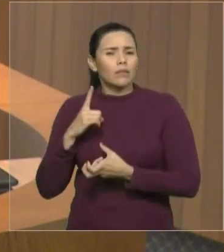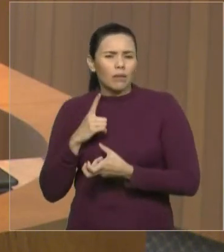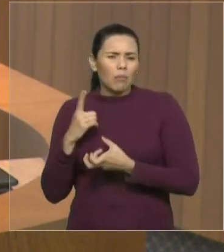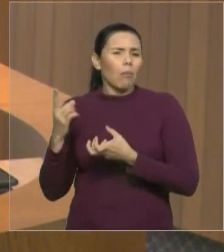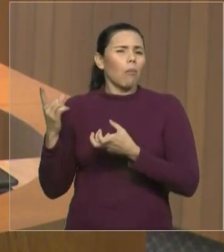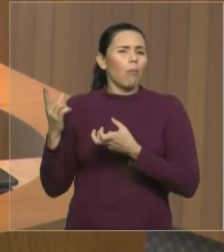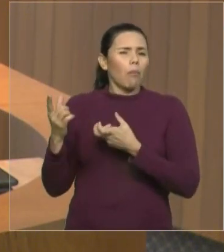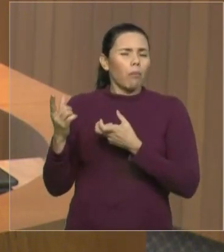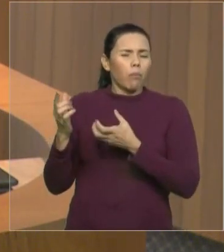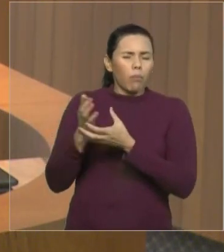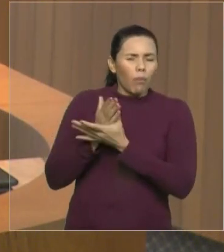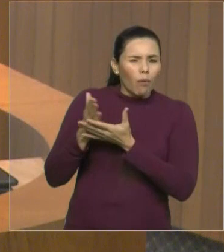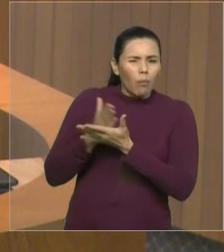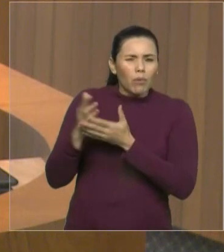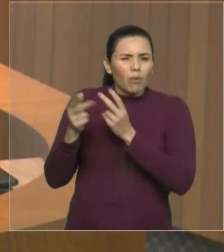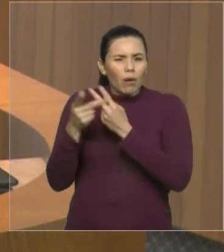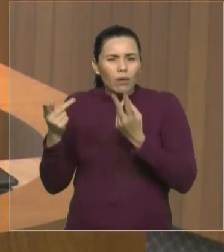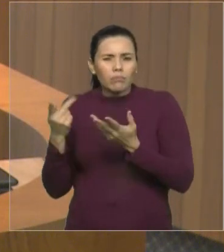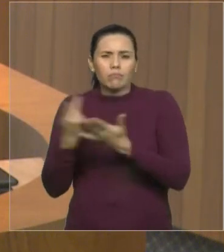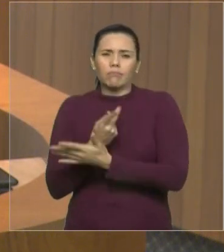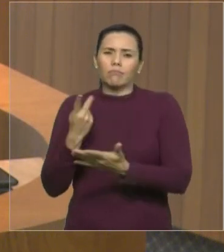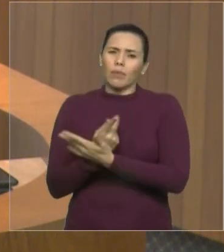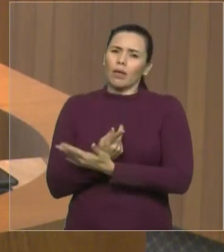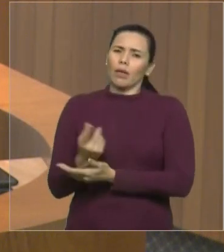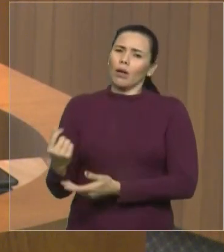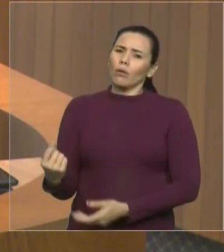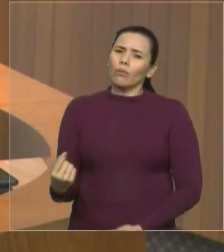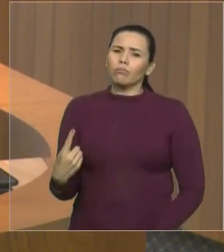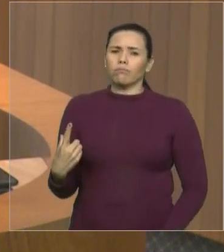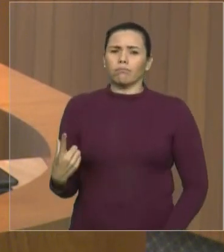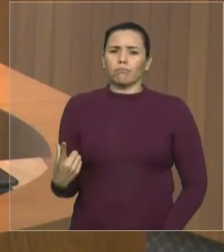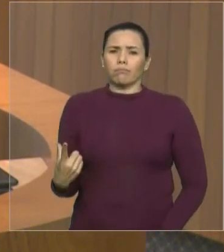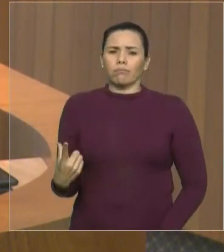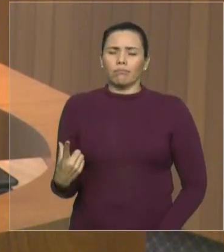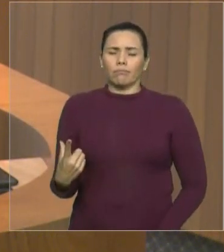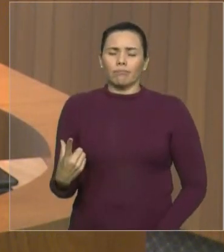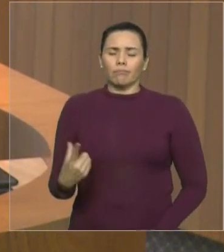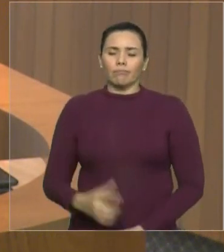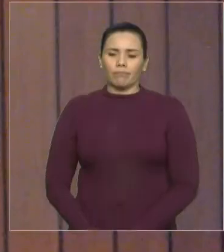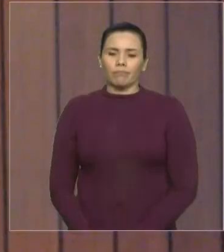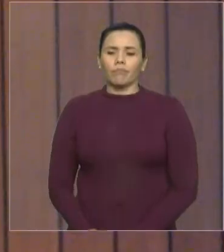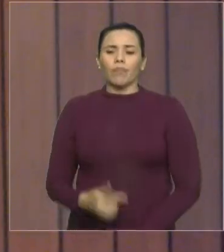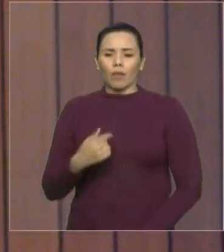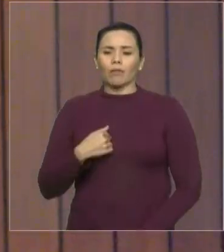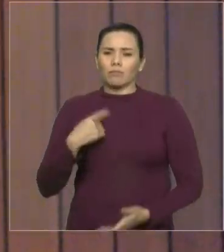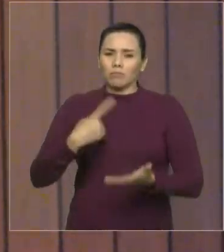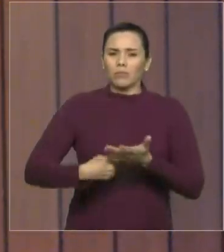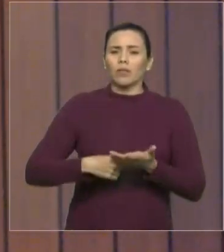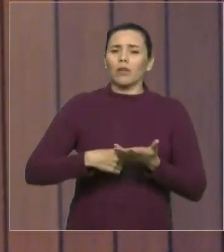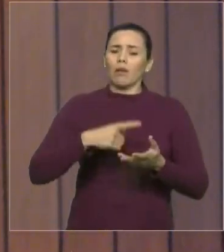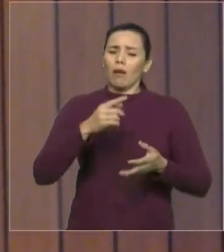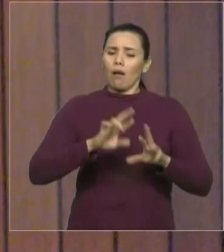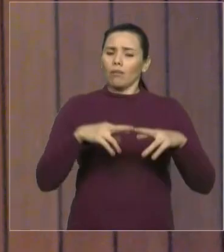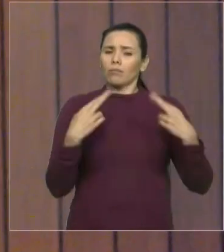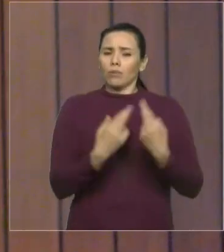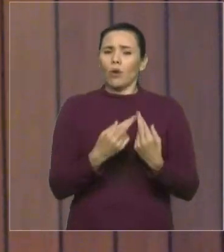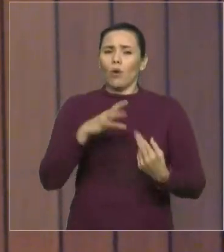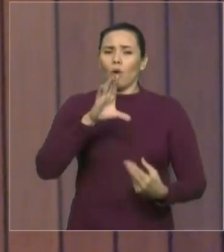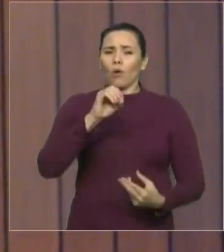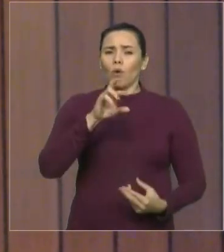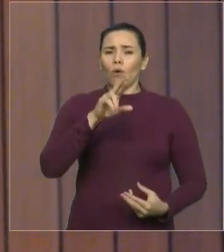desmistificada e avaliada. Eu tive uma reunião hoje com o corregedor em que ele foi muito claro. A